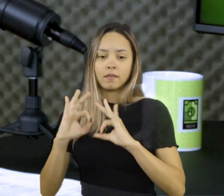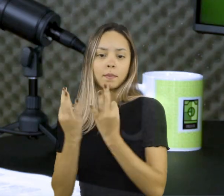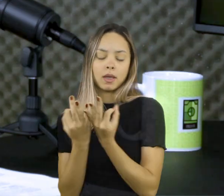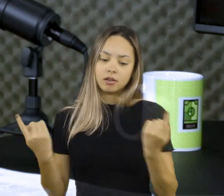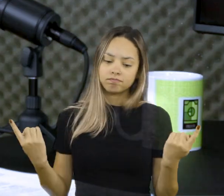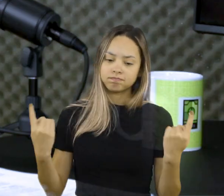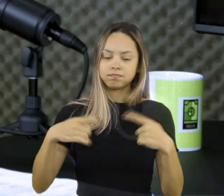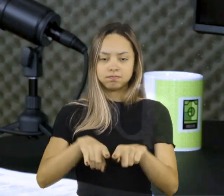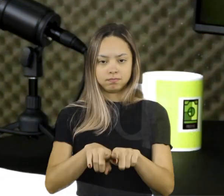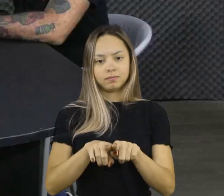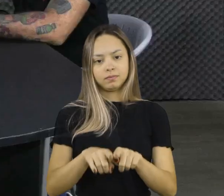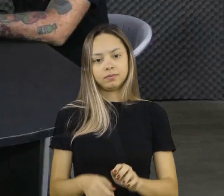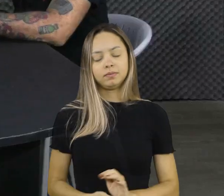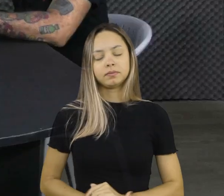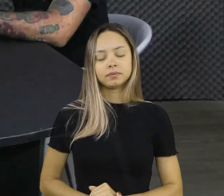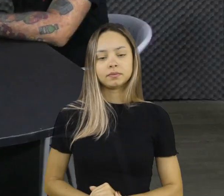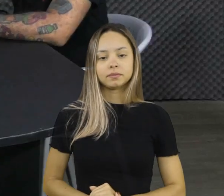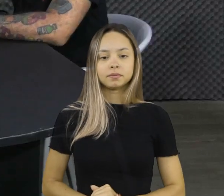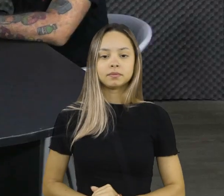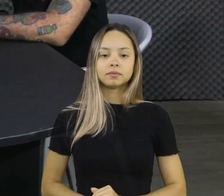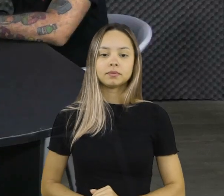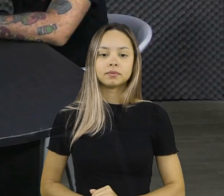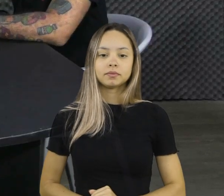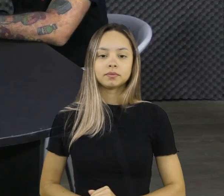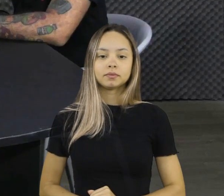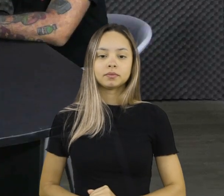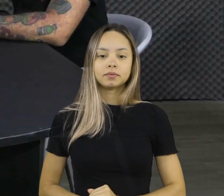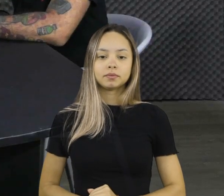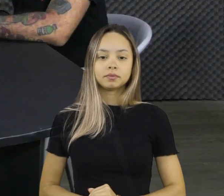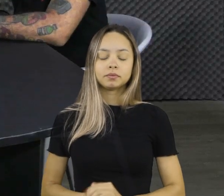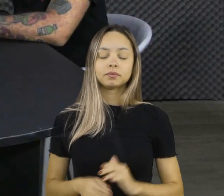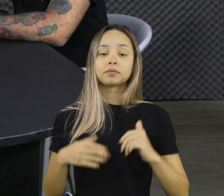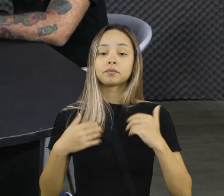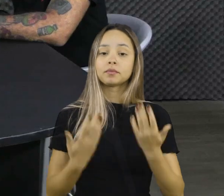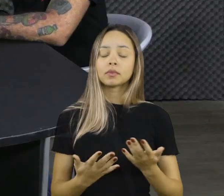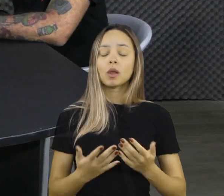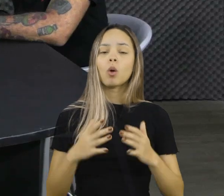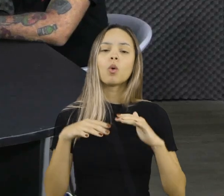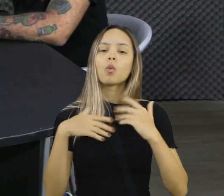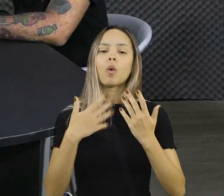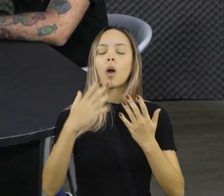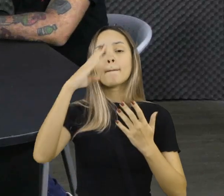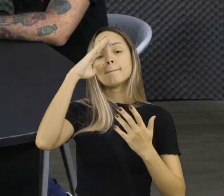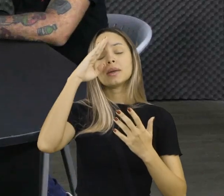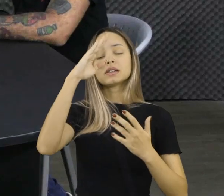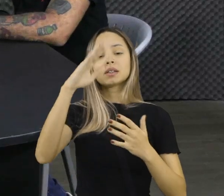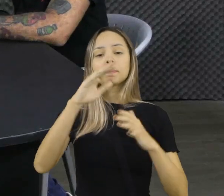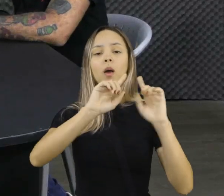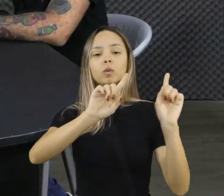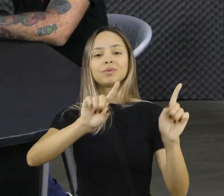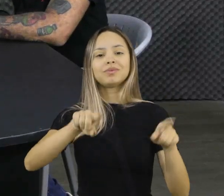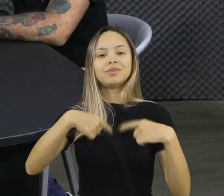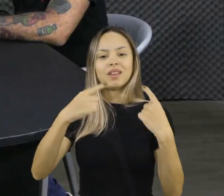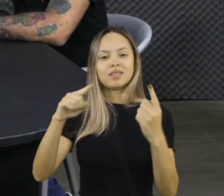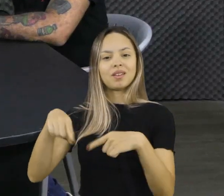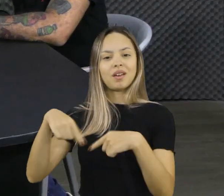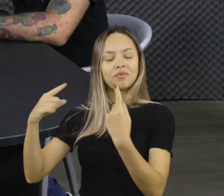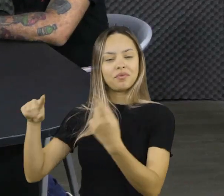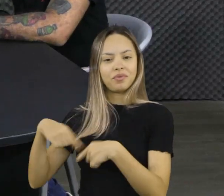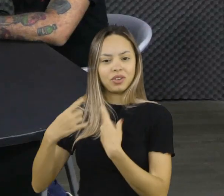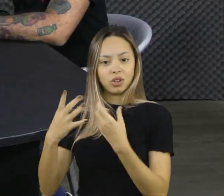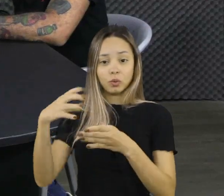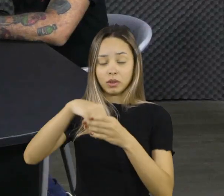caminho. Nilma, quais são os principais desafios enfrentados por escolas